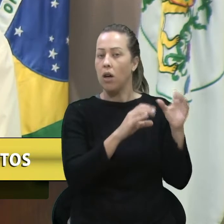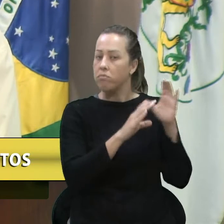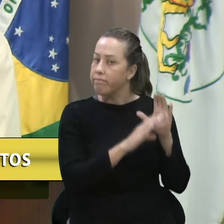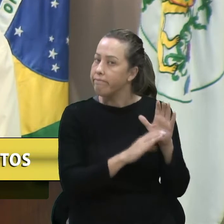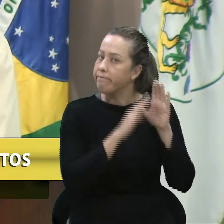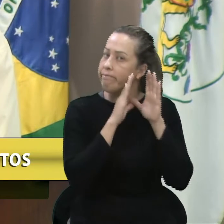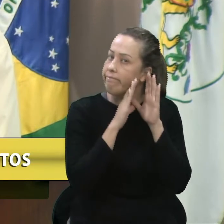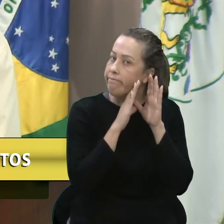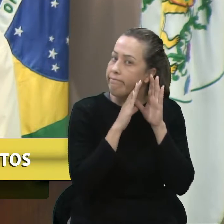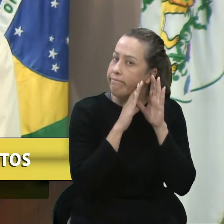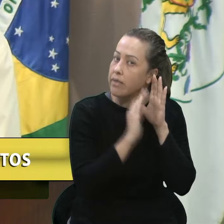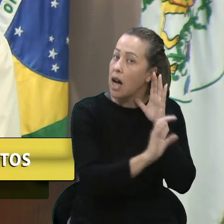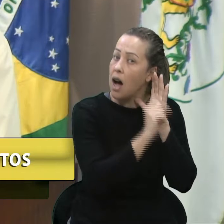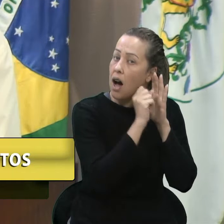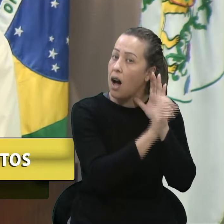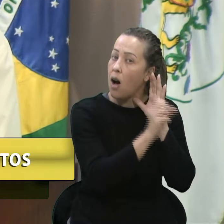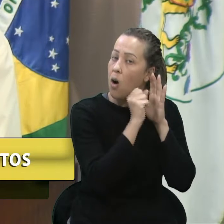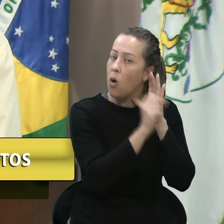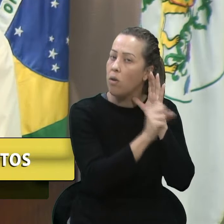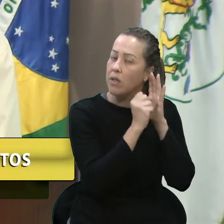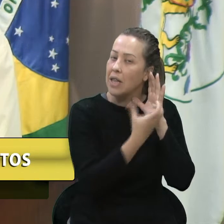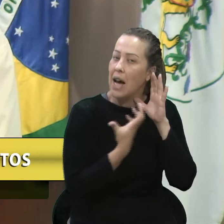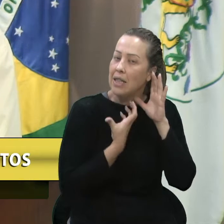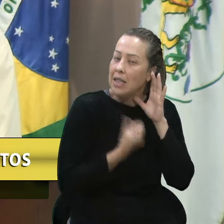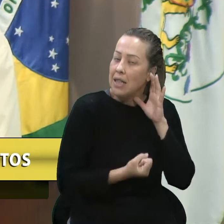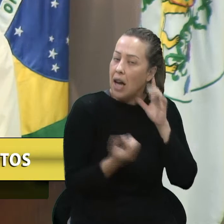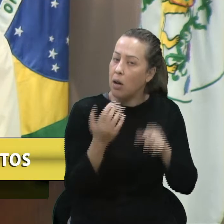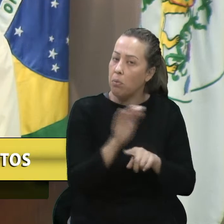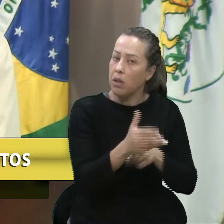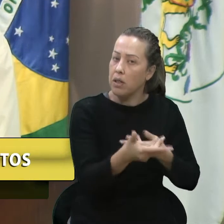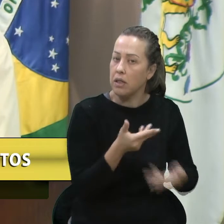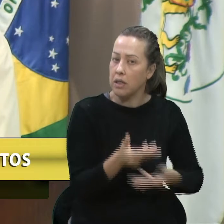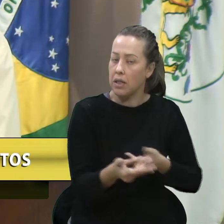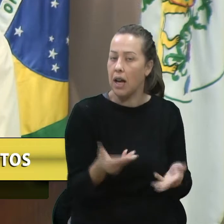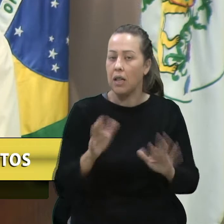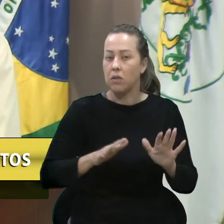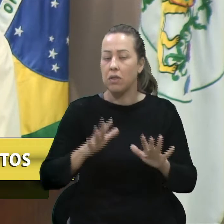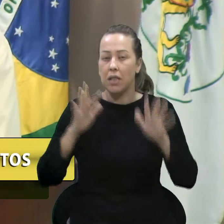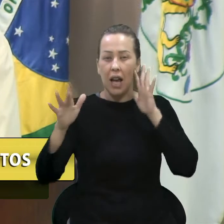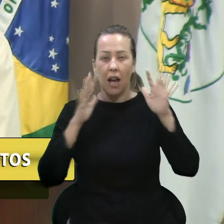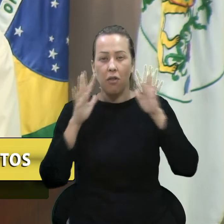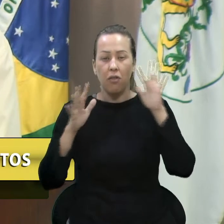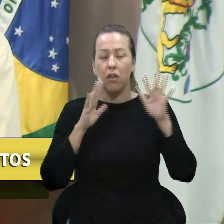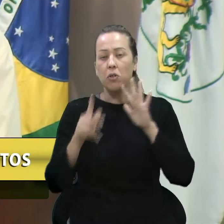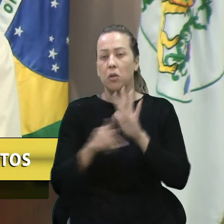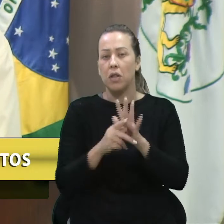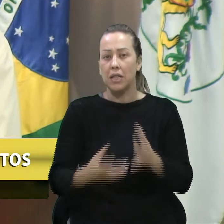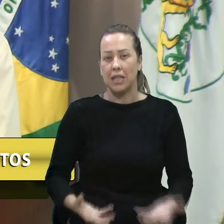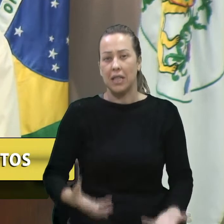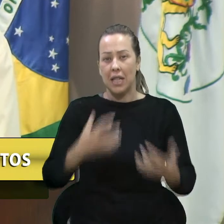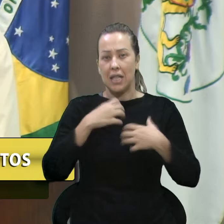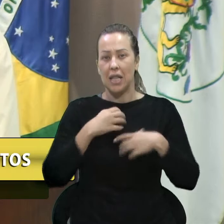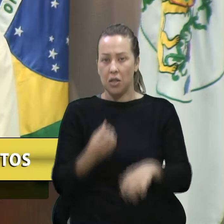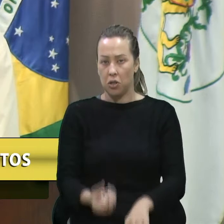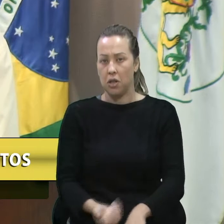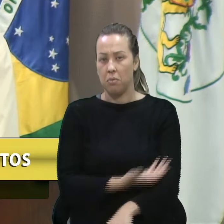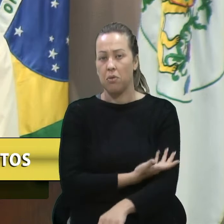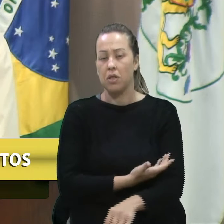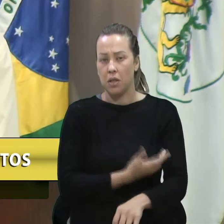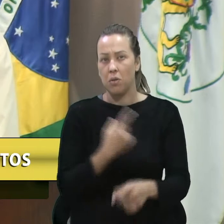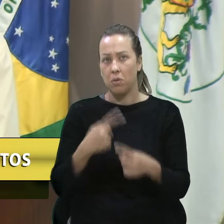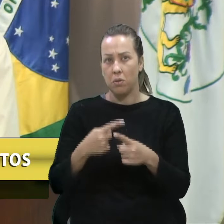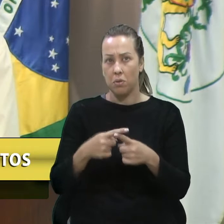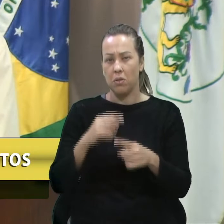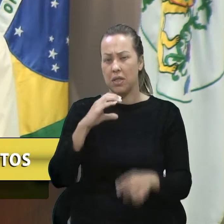As pessoas encontram as soluções dentro de si quando conversam e refletem sobre seus conflitos e emoção. O que o